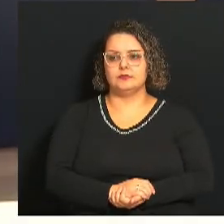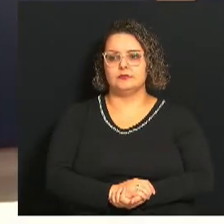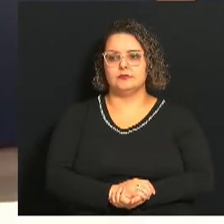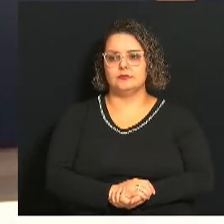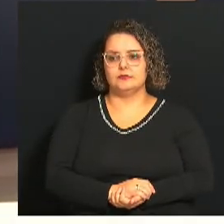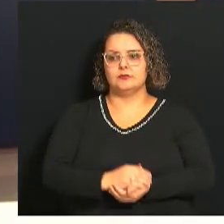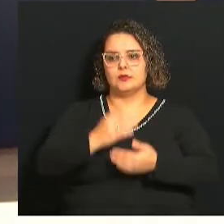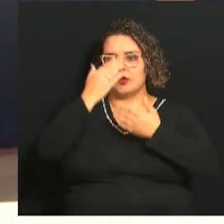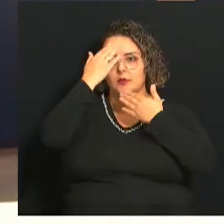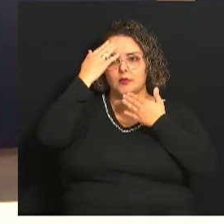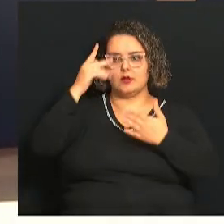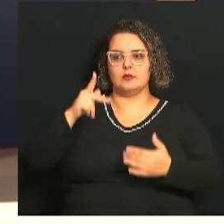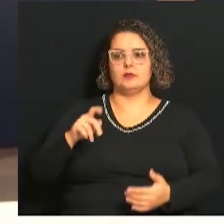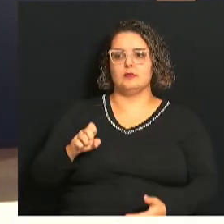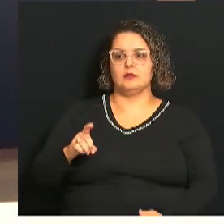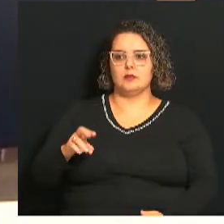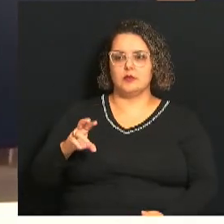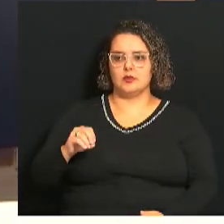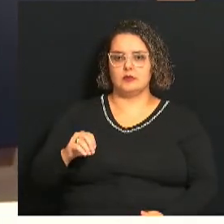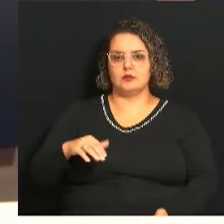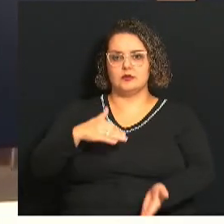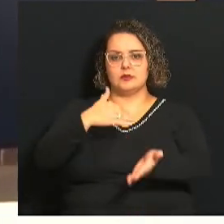Obrigado, Pedro. Secretário,